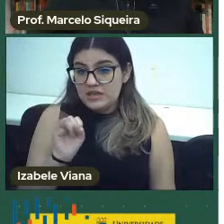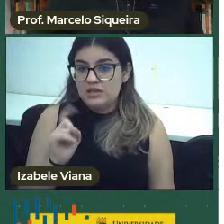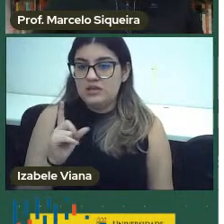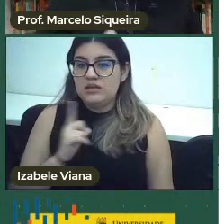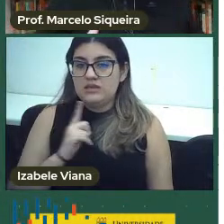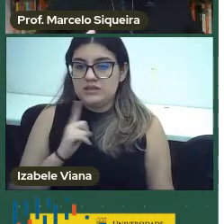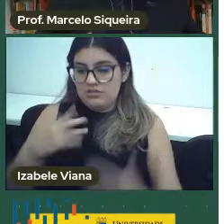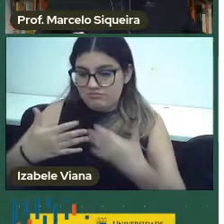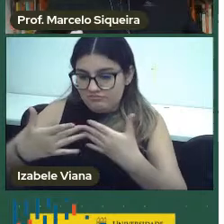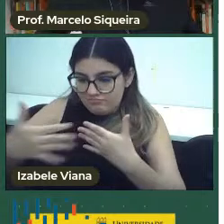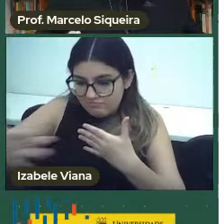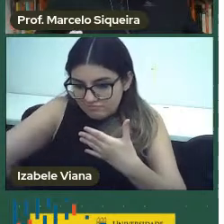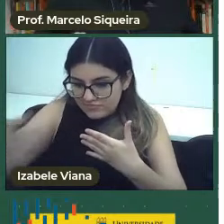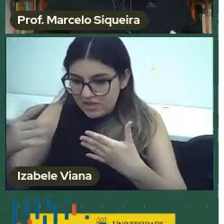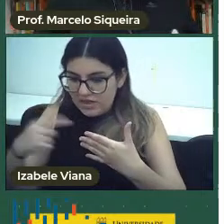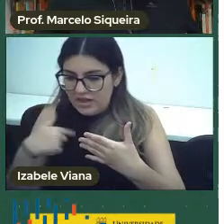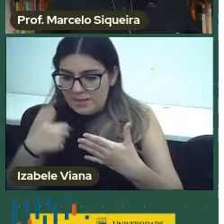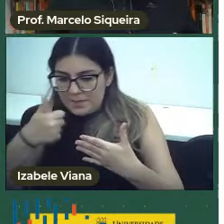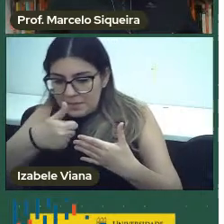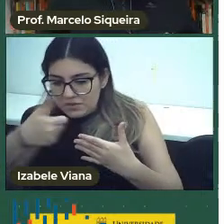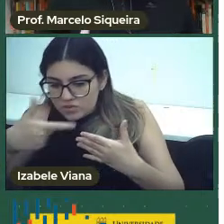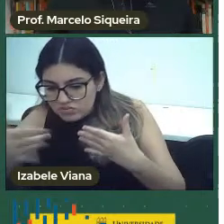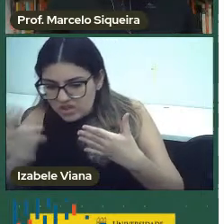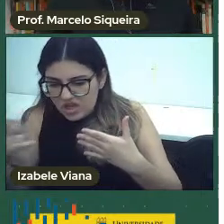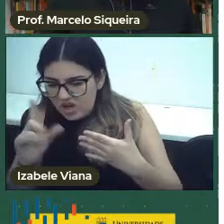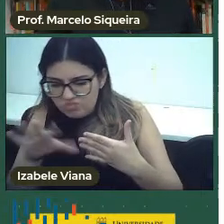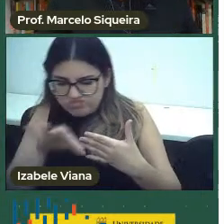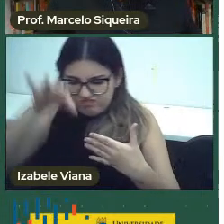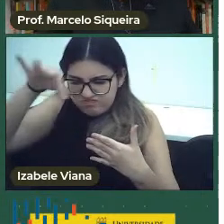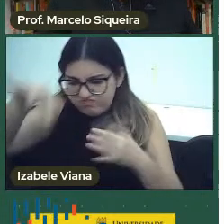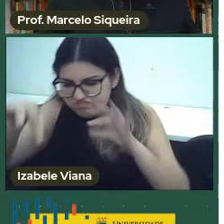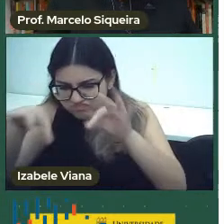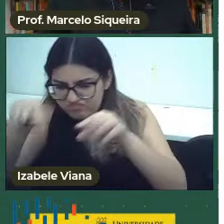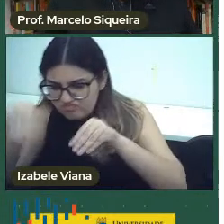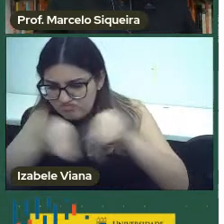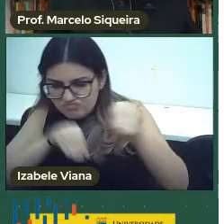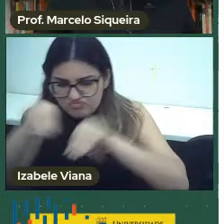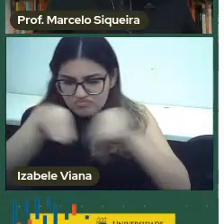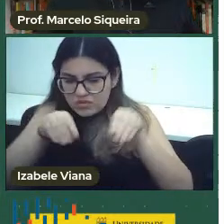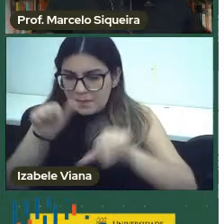original, ora, como eu vou compreender quem produziu?